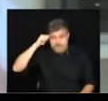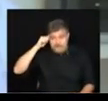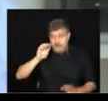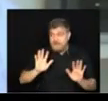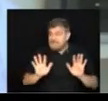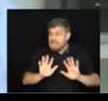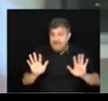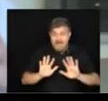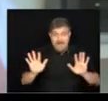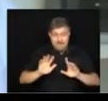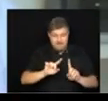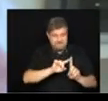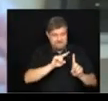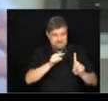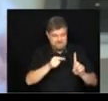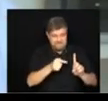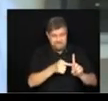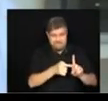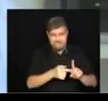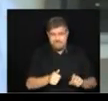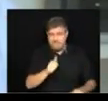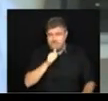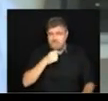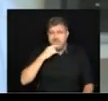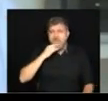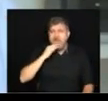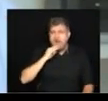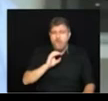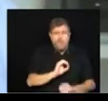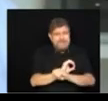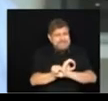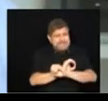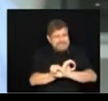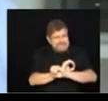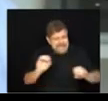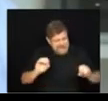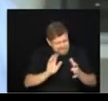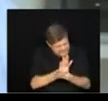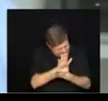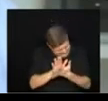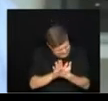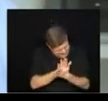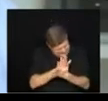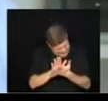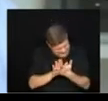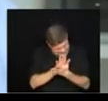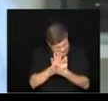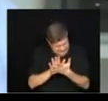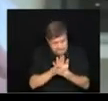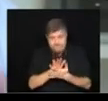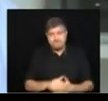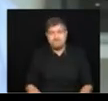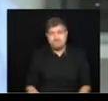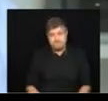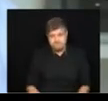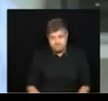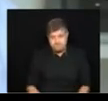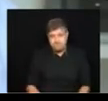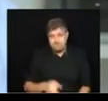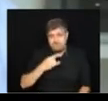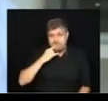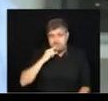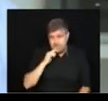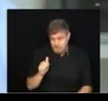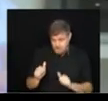a gestação, álcool zero, zero. Então, este é um efeito que o álcool